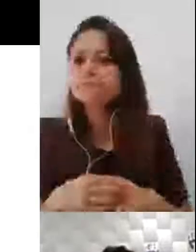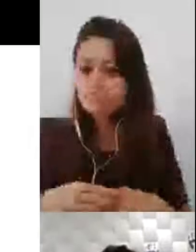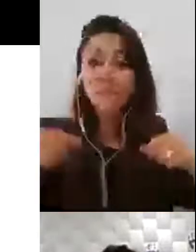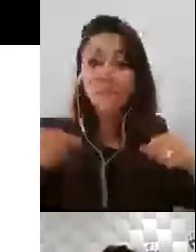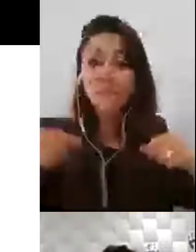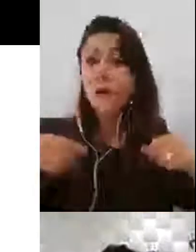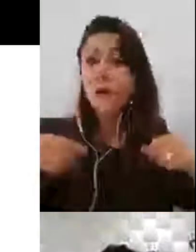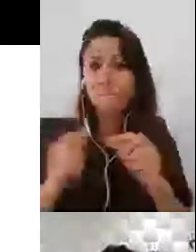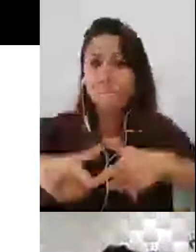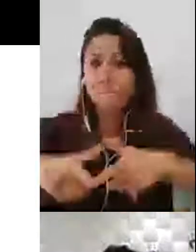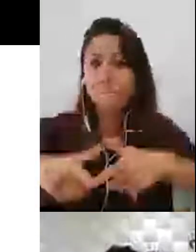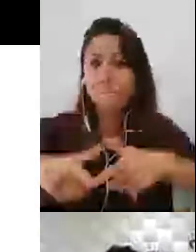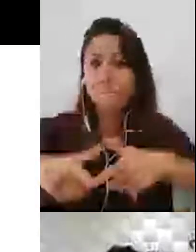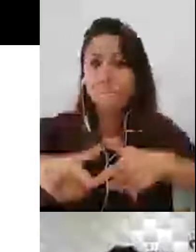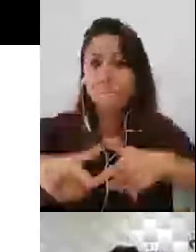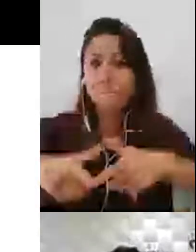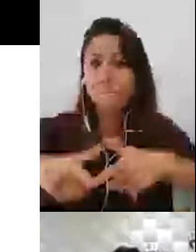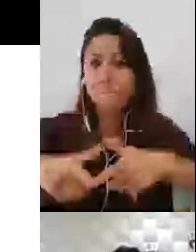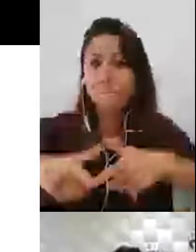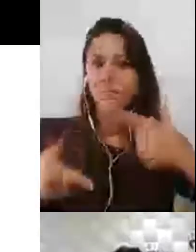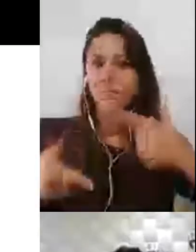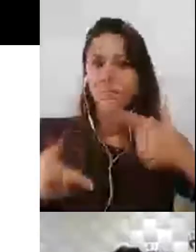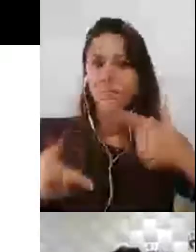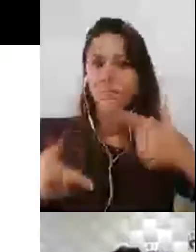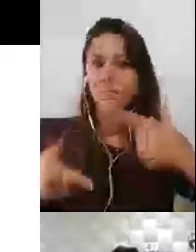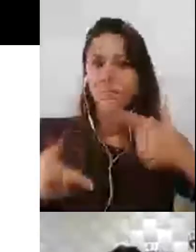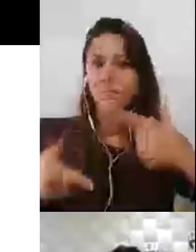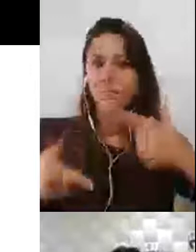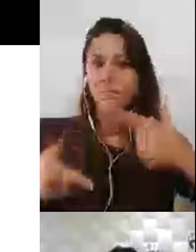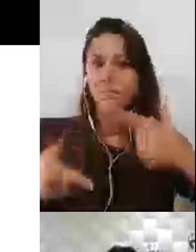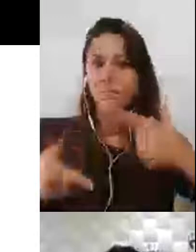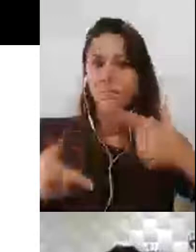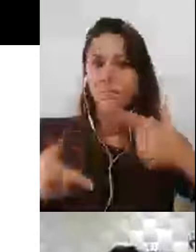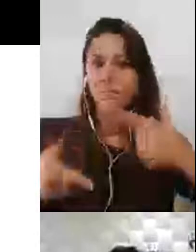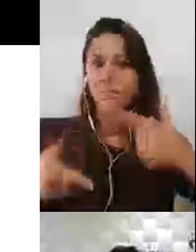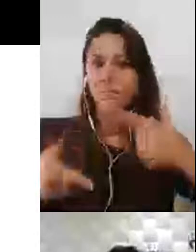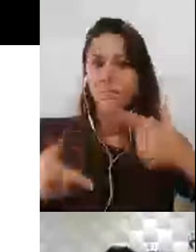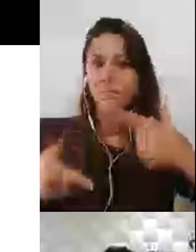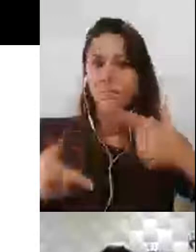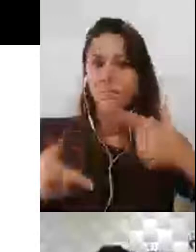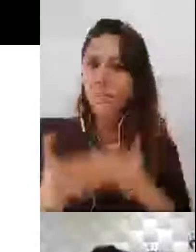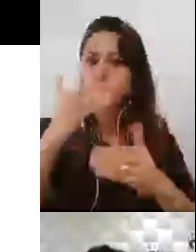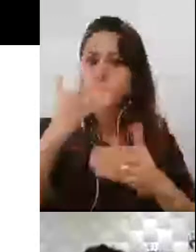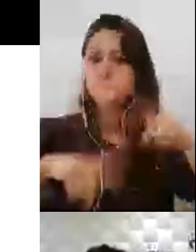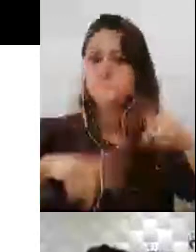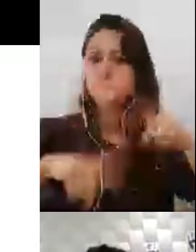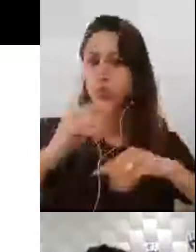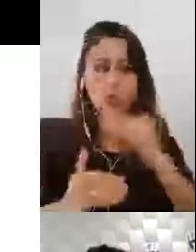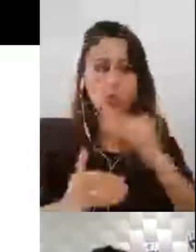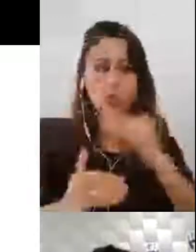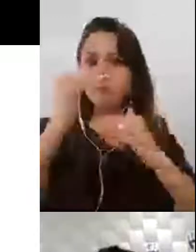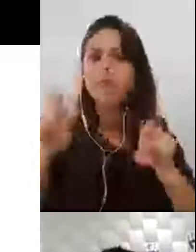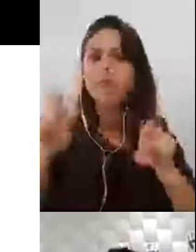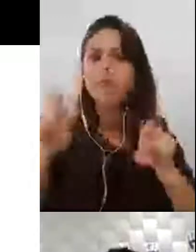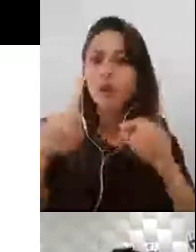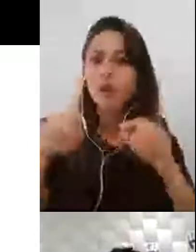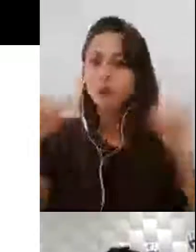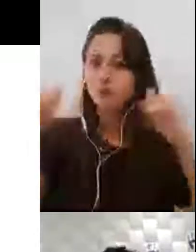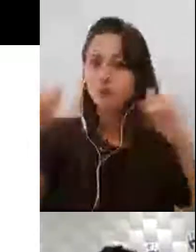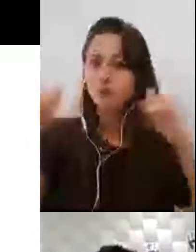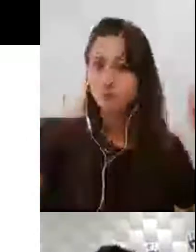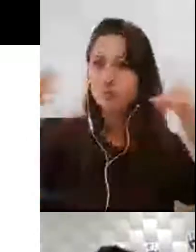de montagem, linhas sendo montadas para que eu consiga desenvolver o produto, né? Energia elétrica sendo